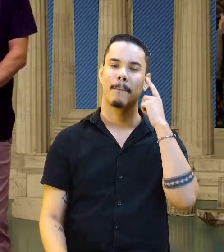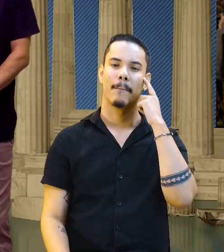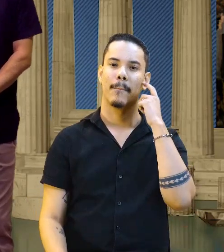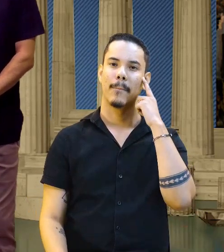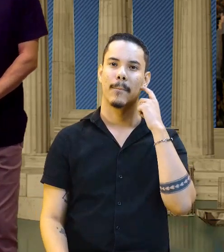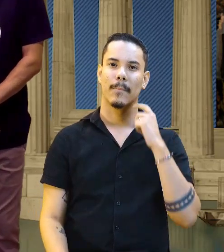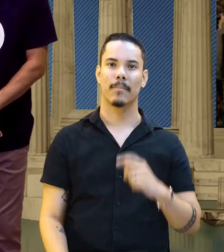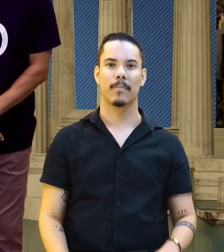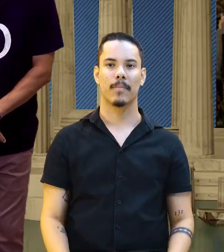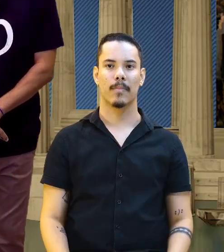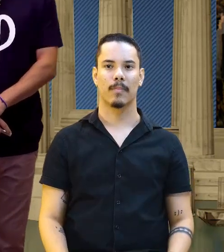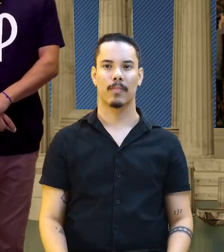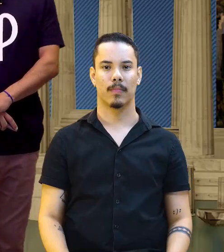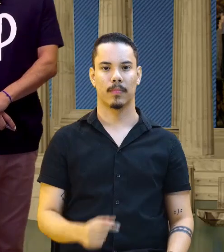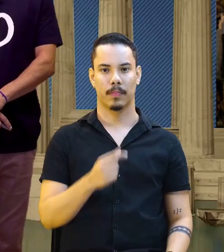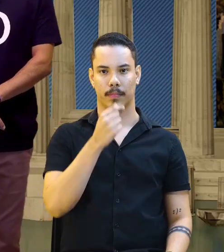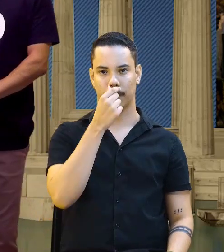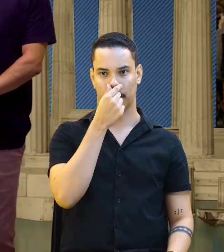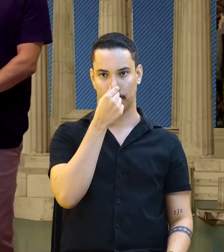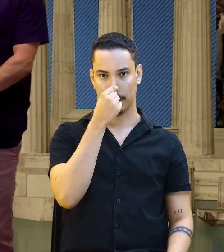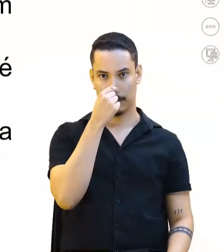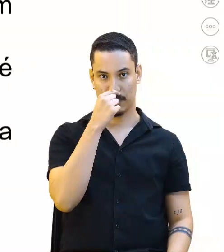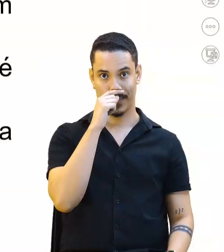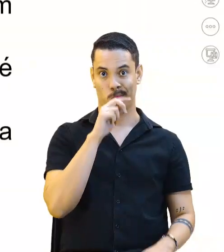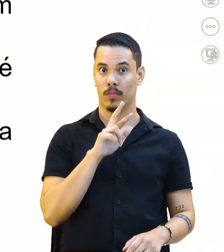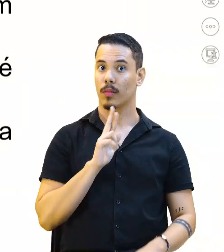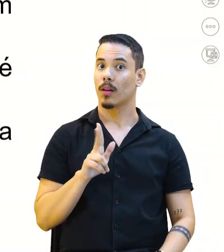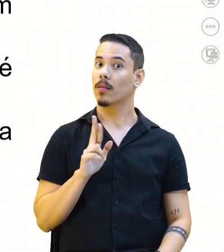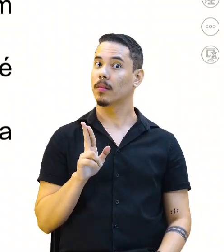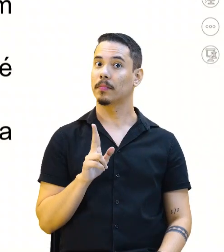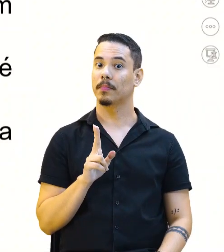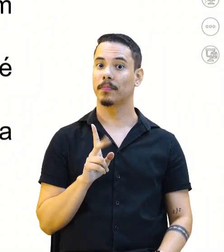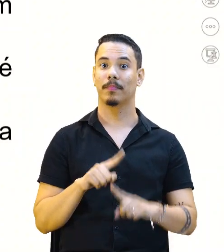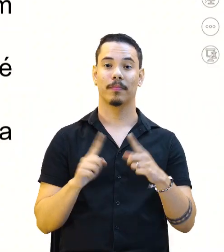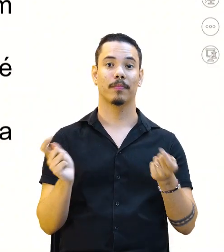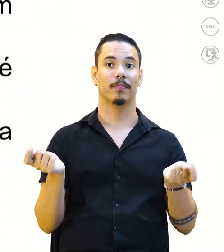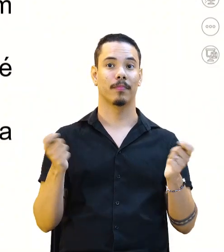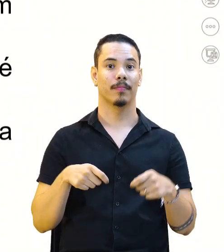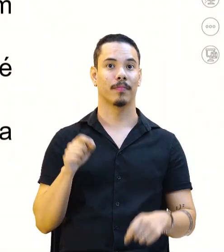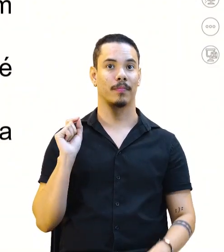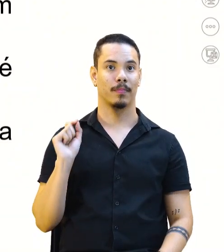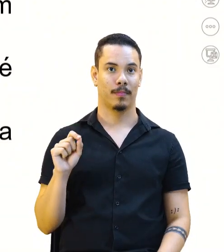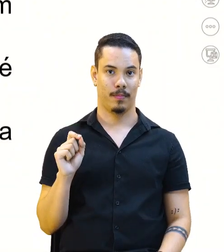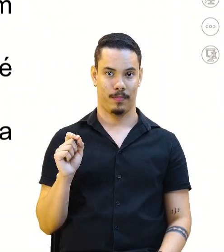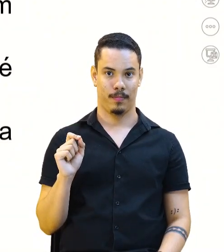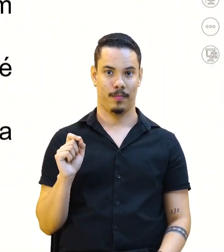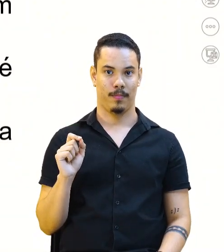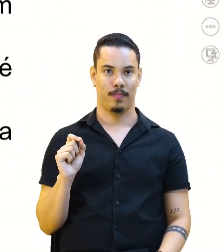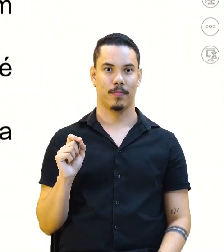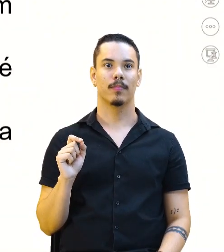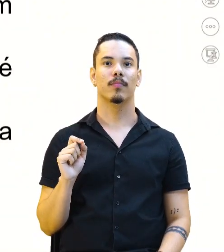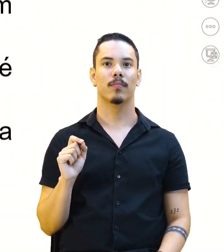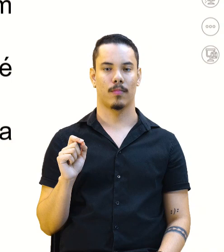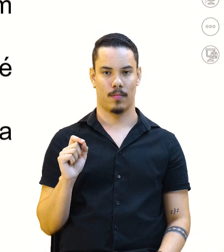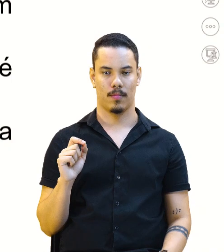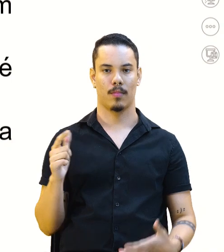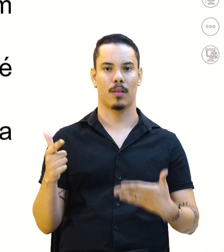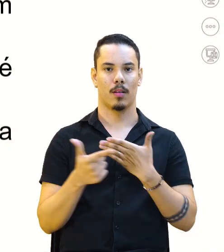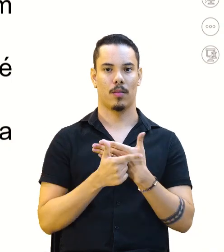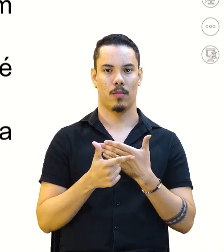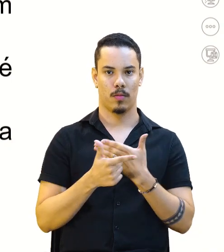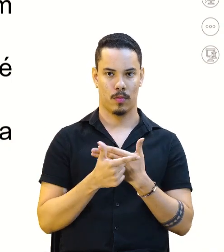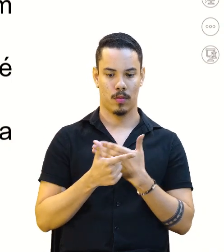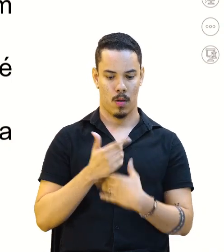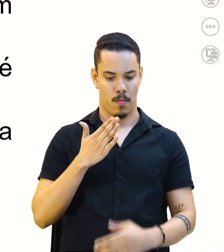é possível aprender filosofia, é possível o quê? A função do Hélio, a